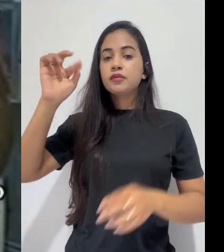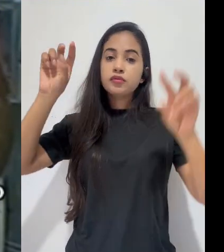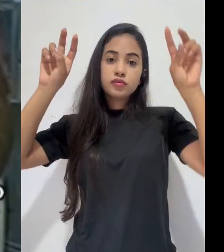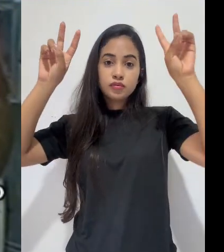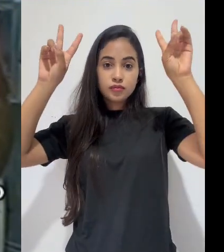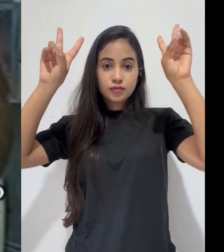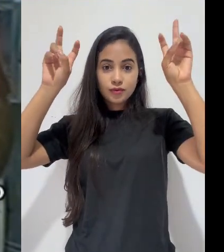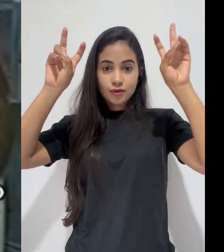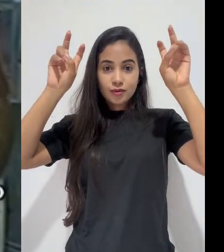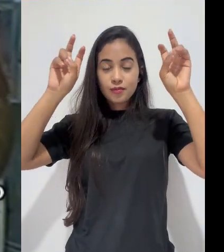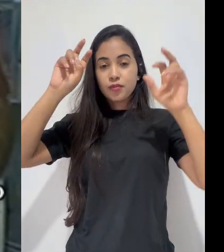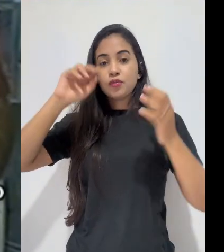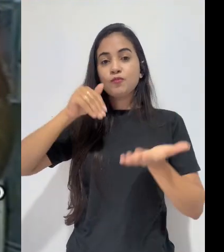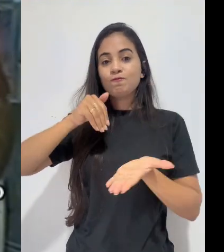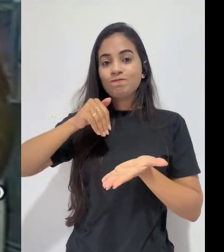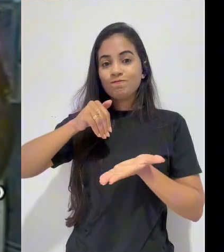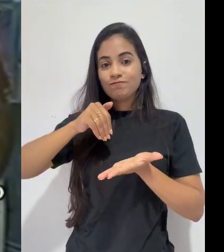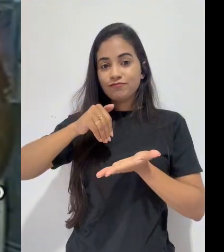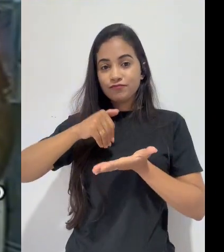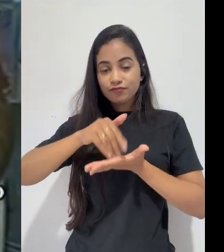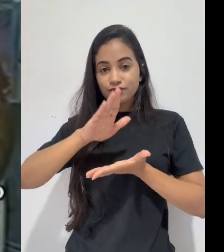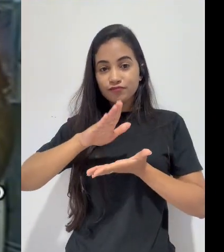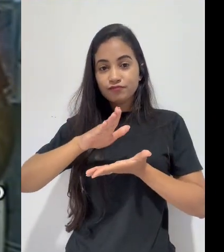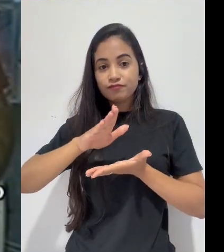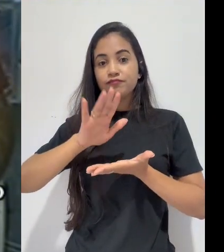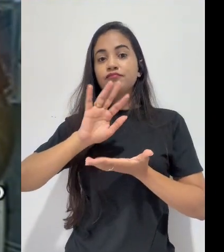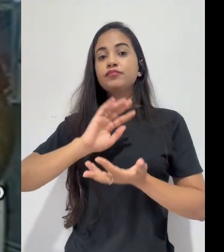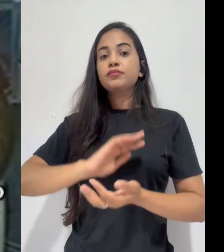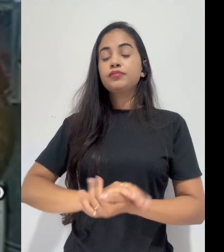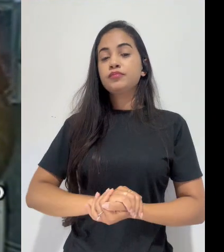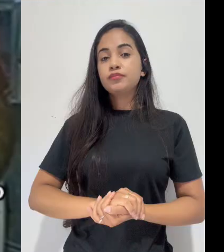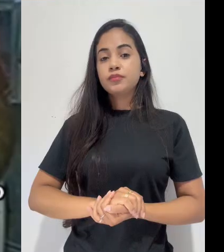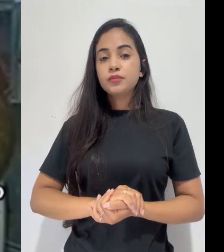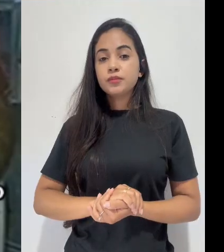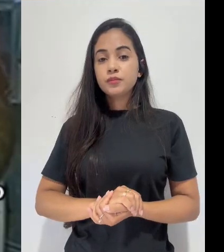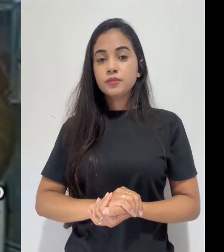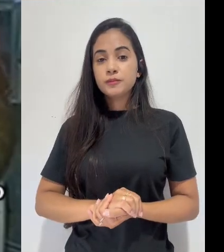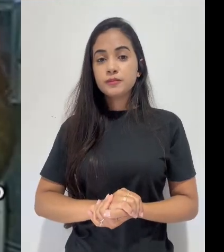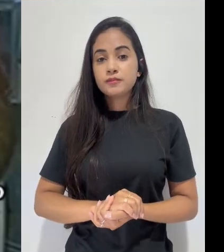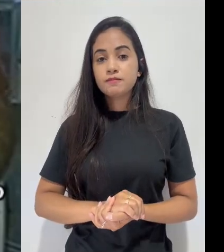o assunto racismo é simplesmente um